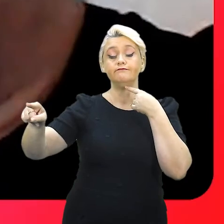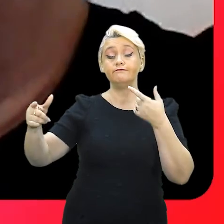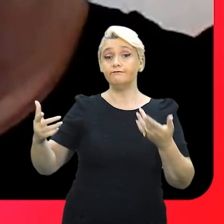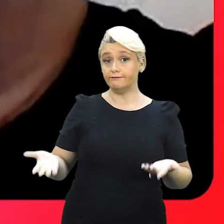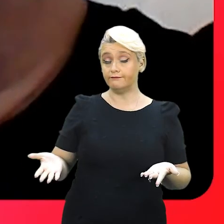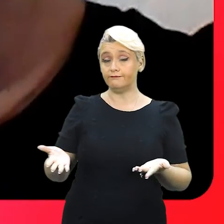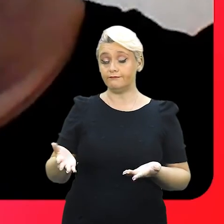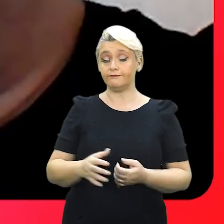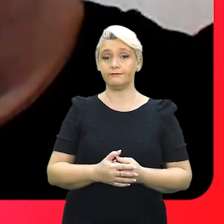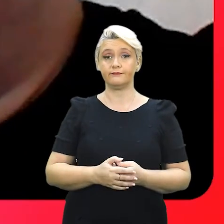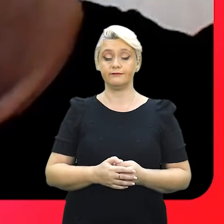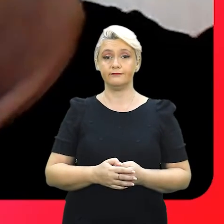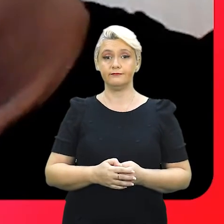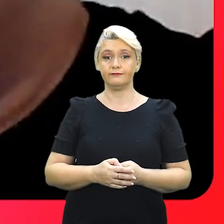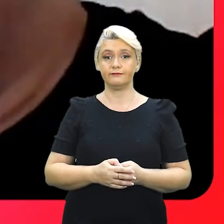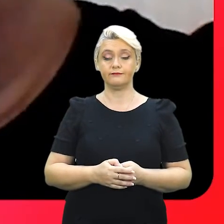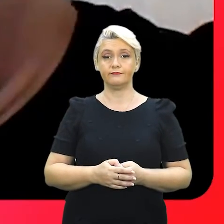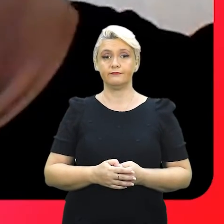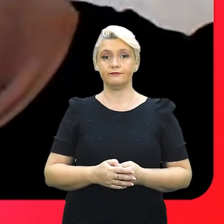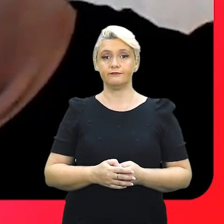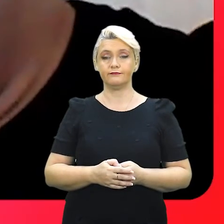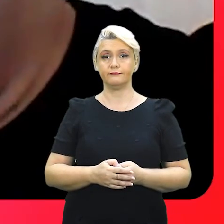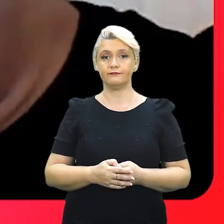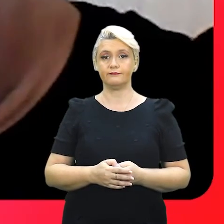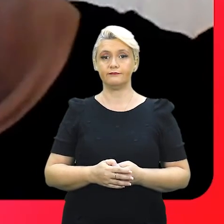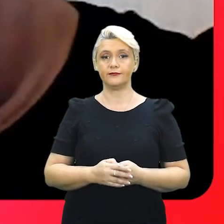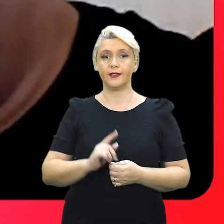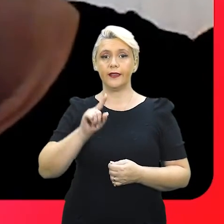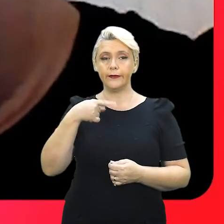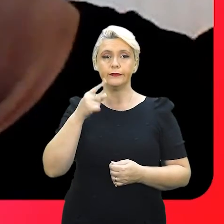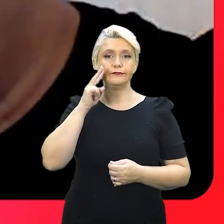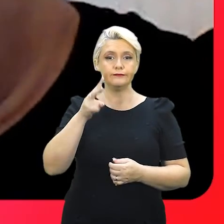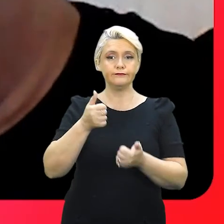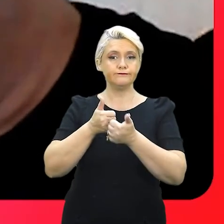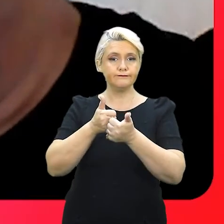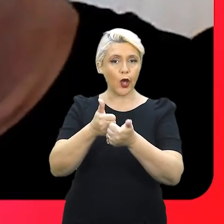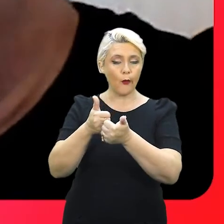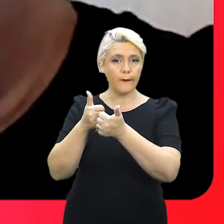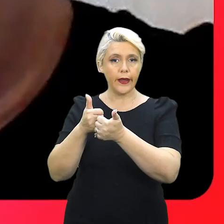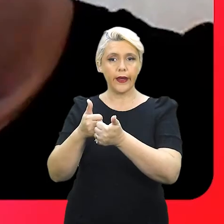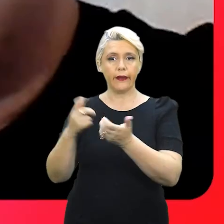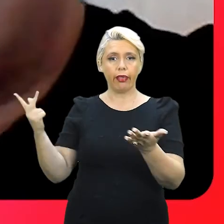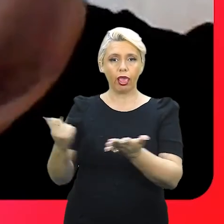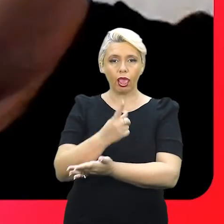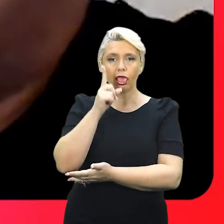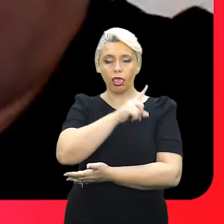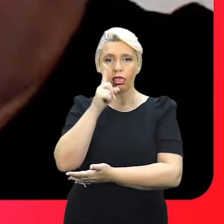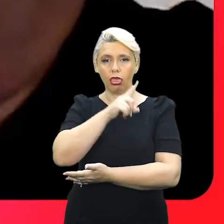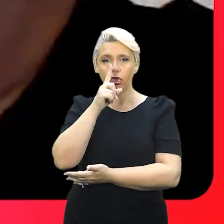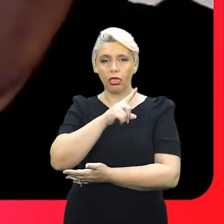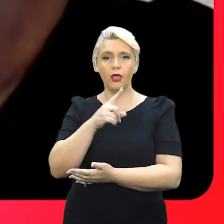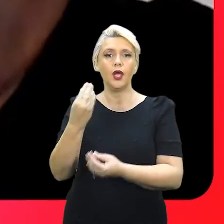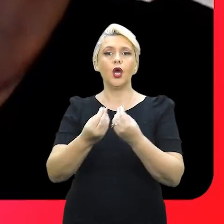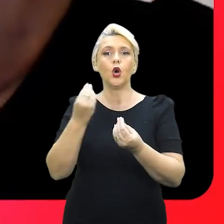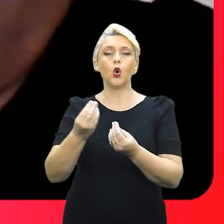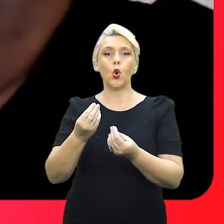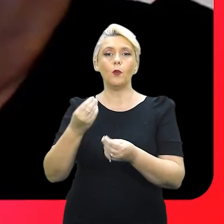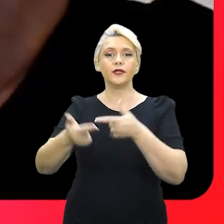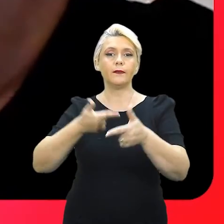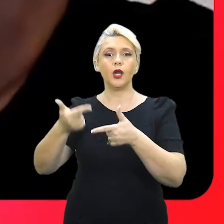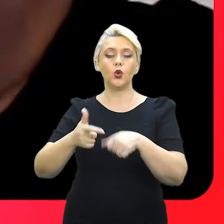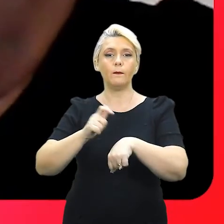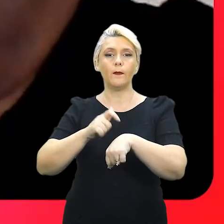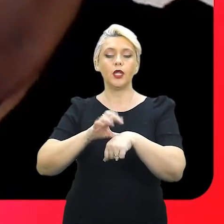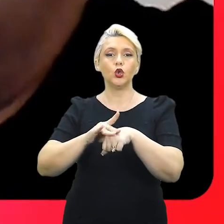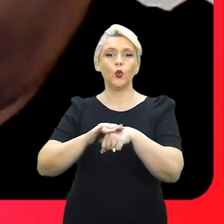perfeito? Depois de ver as besteiras dele e a forma como ele encarou uma doença gravíssima